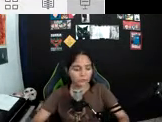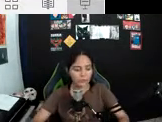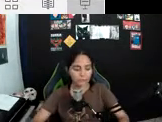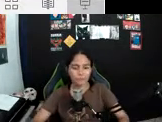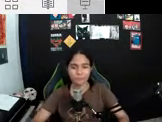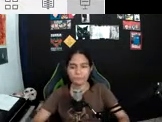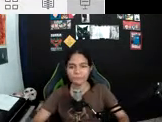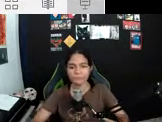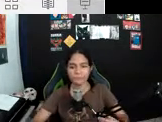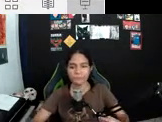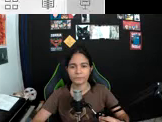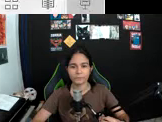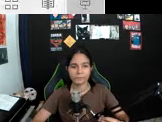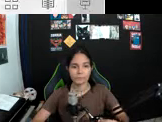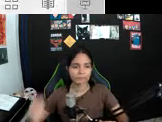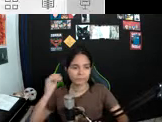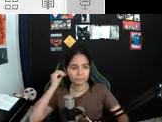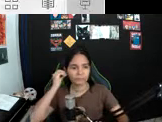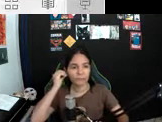deste conselho.